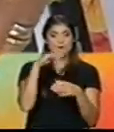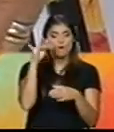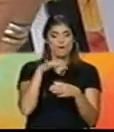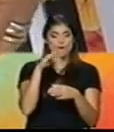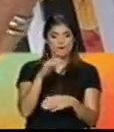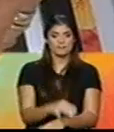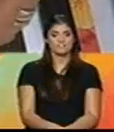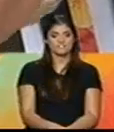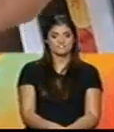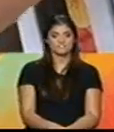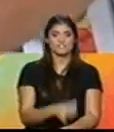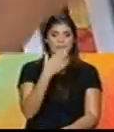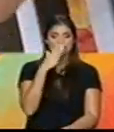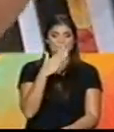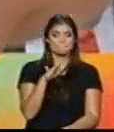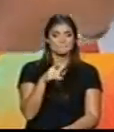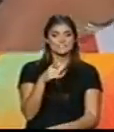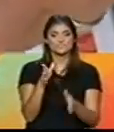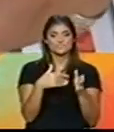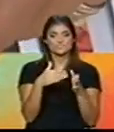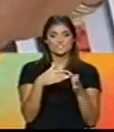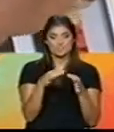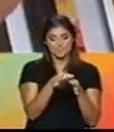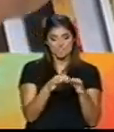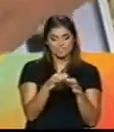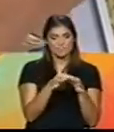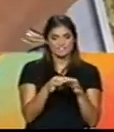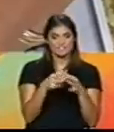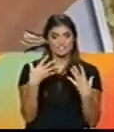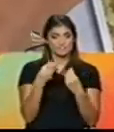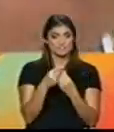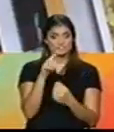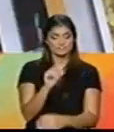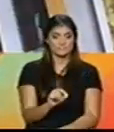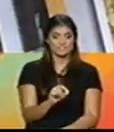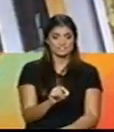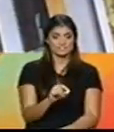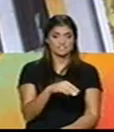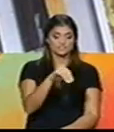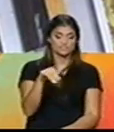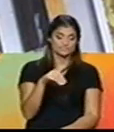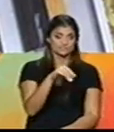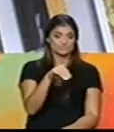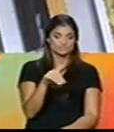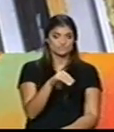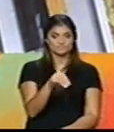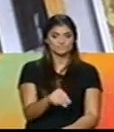Agora parece cozinha molecular. Pois é. Ah, e vou acrescentar então aqui também a pitada indiscreta.